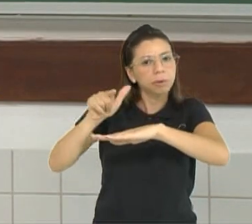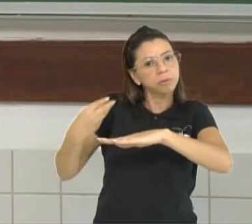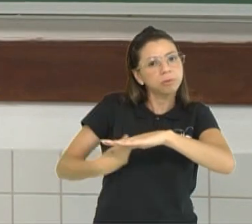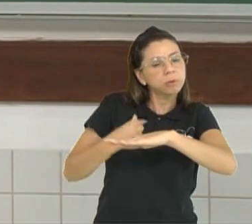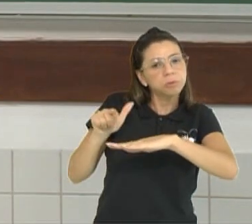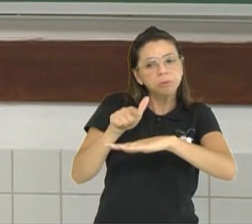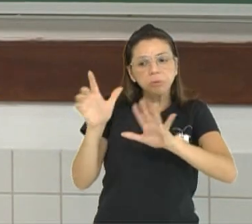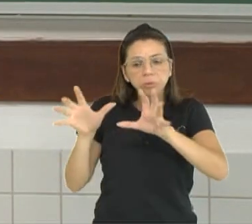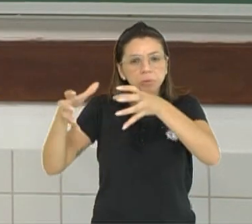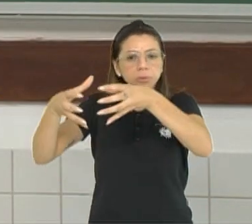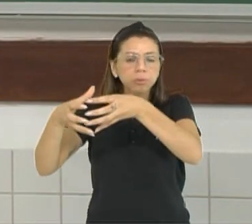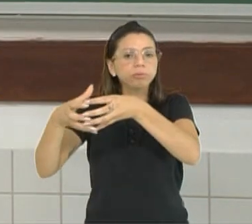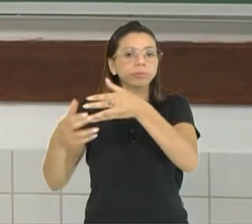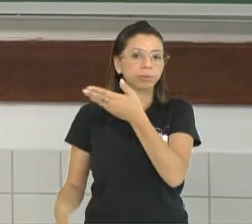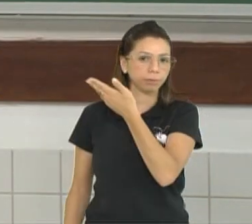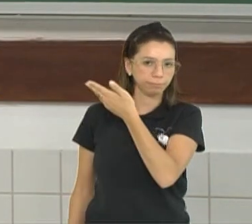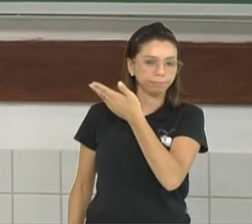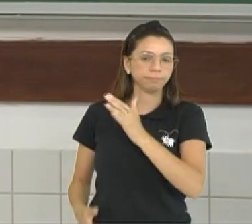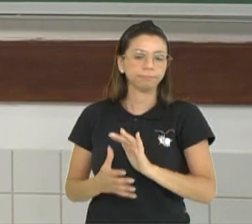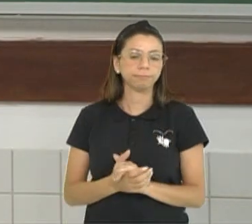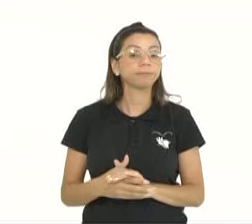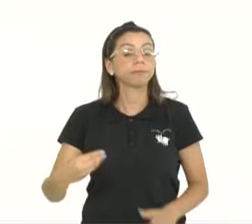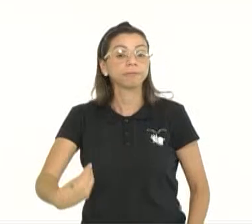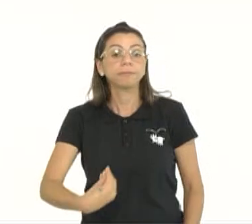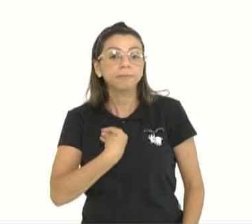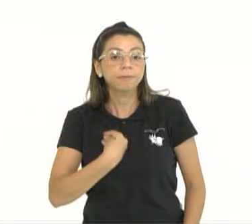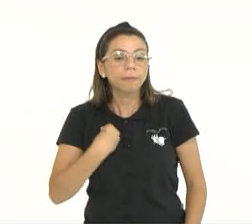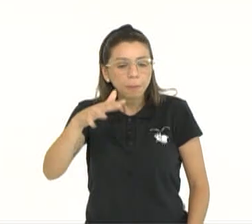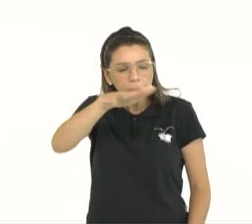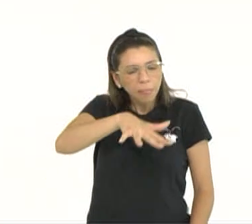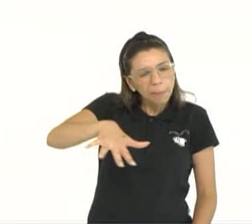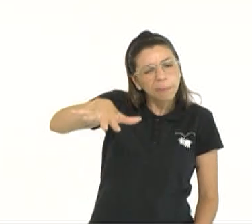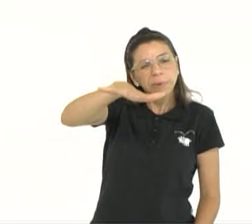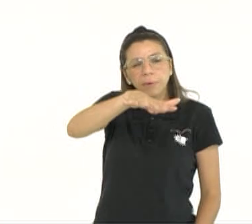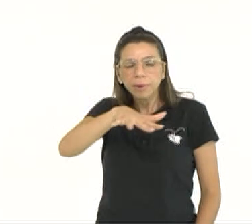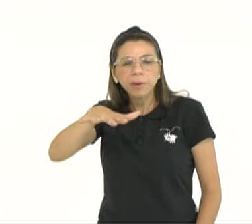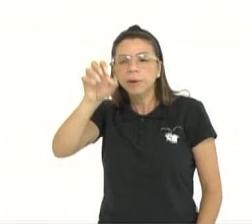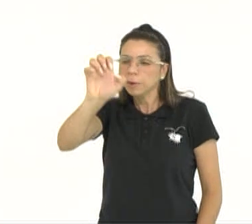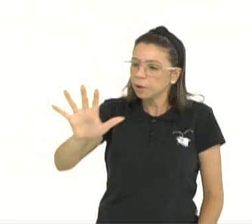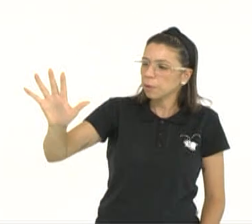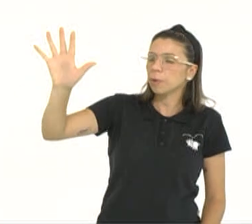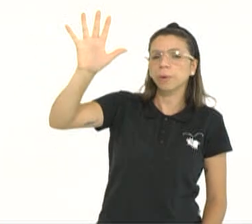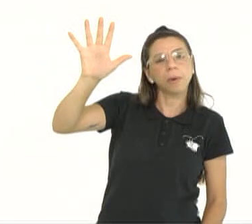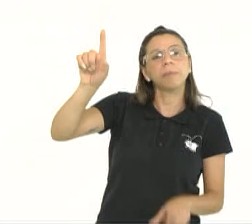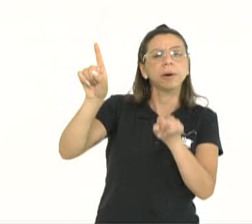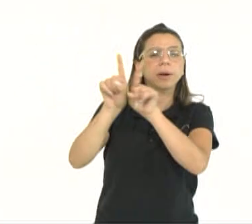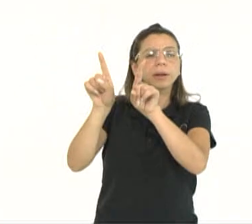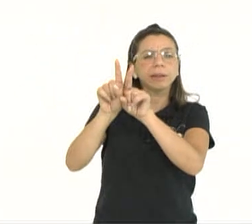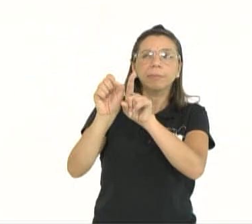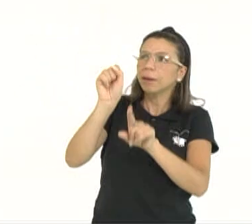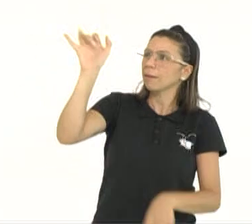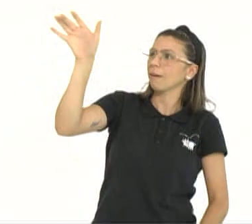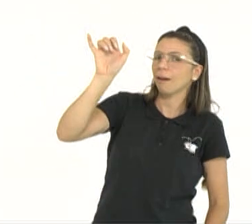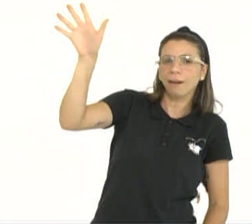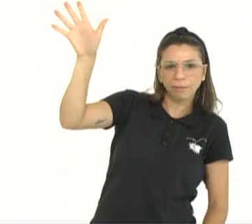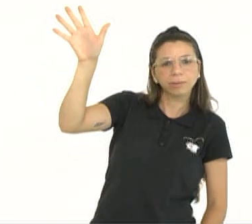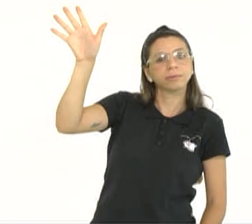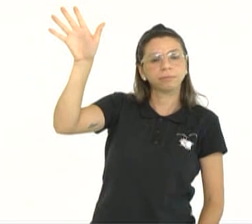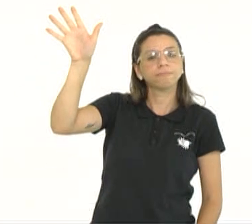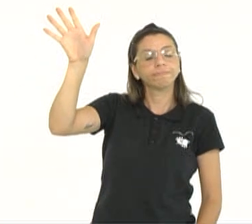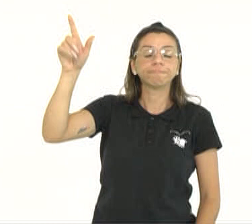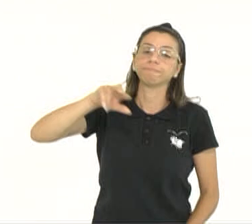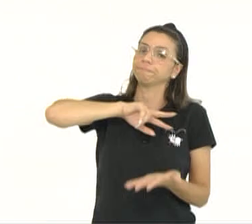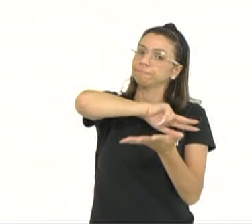espécie, que era Neandertal. Eles habitavam ali as regiões do continente europeu e algumas partes da Ásia. E